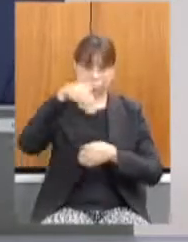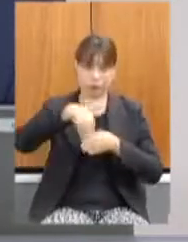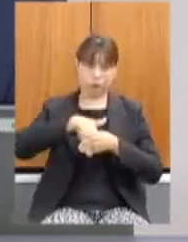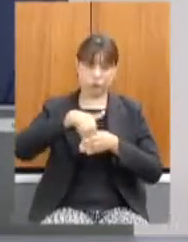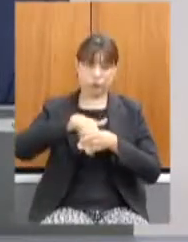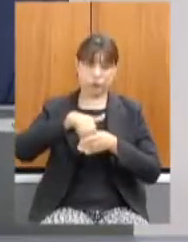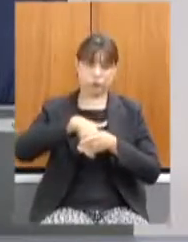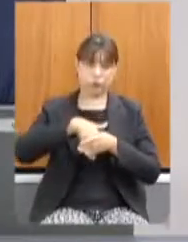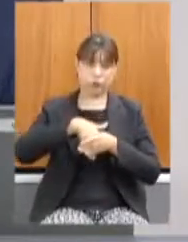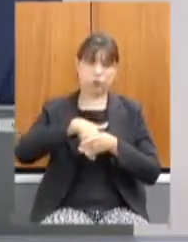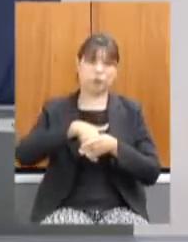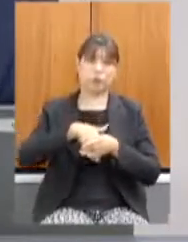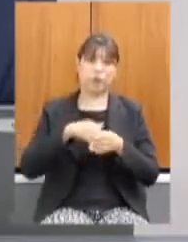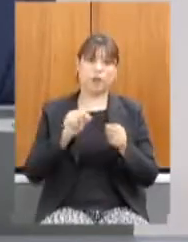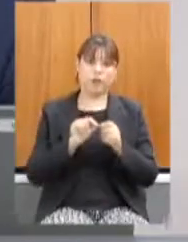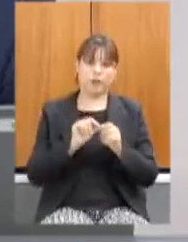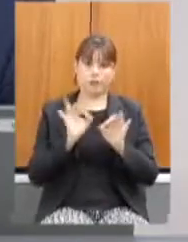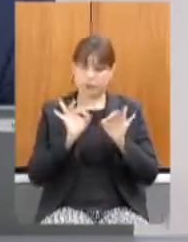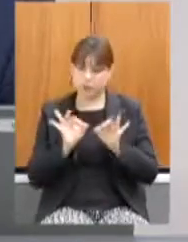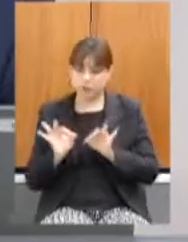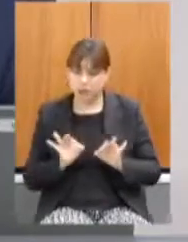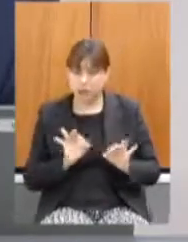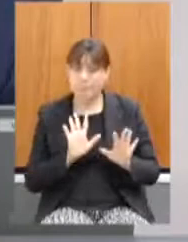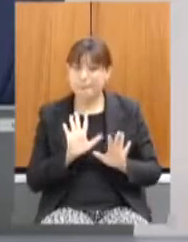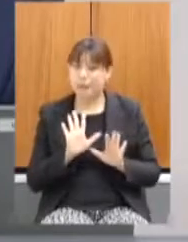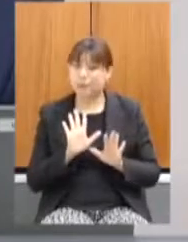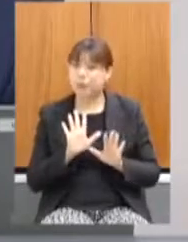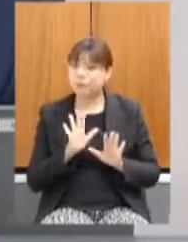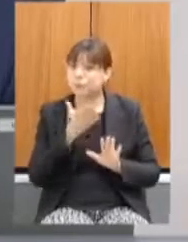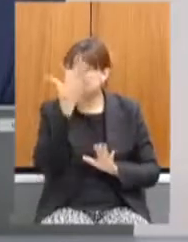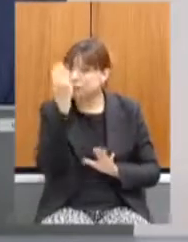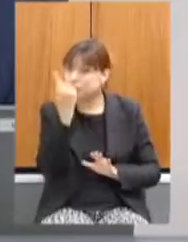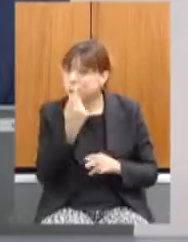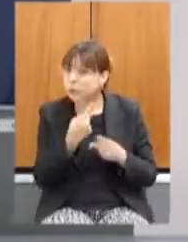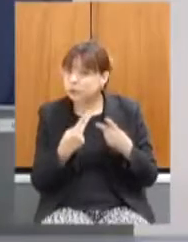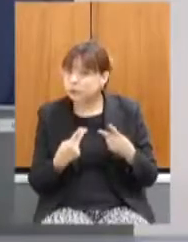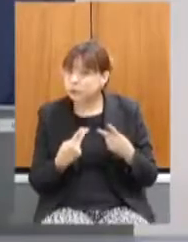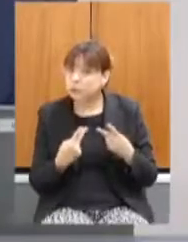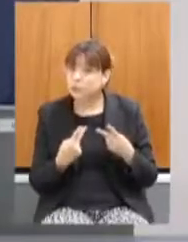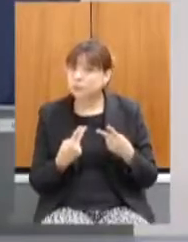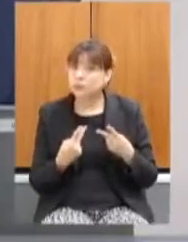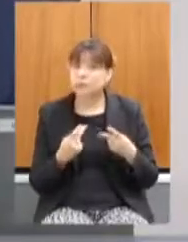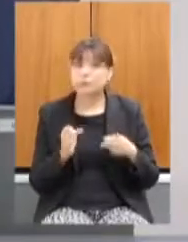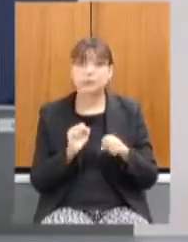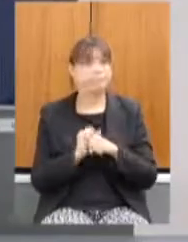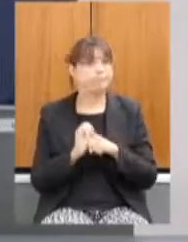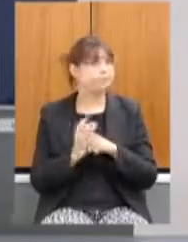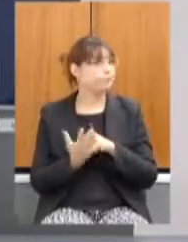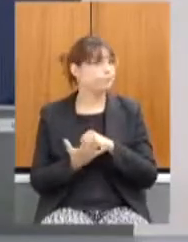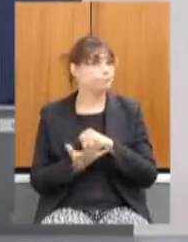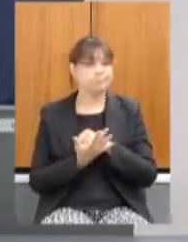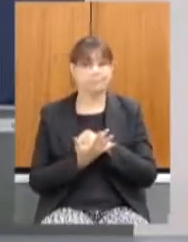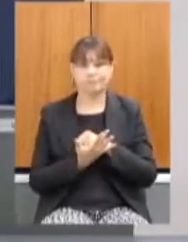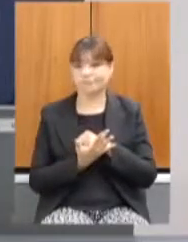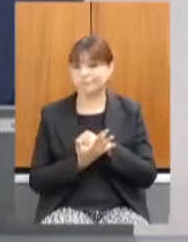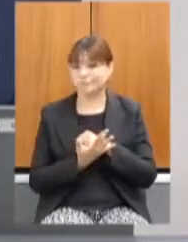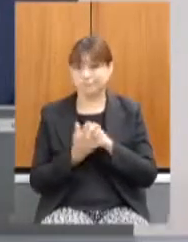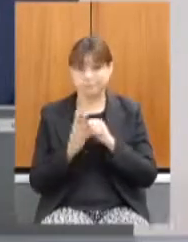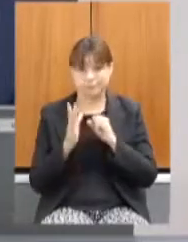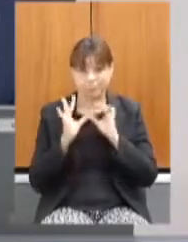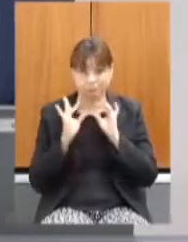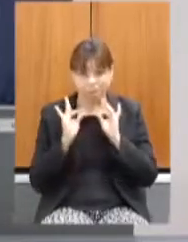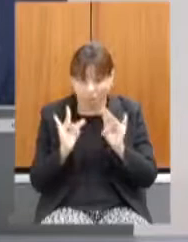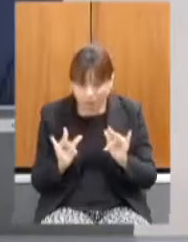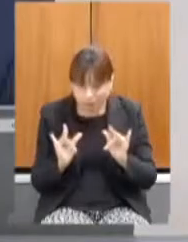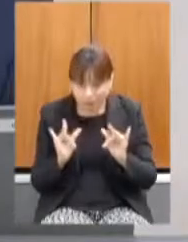fizeram tudo certo mas Esqueceram de um só detalhe A pandemia não teria como acabar